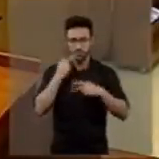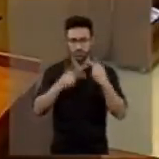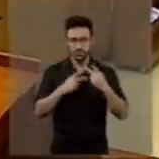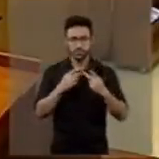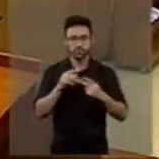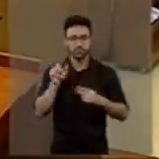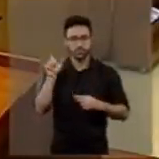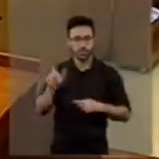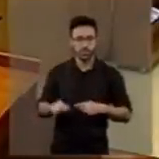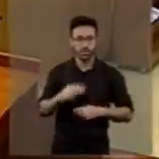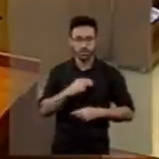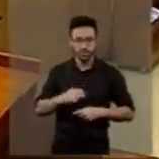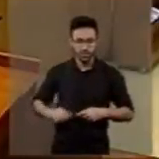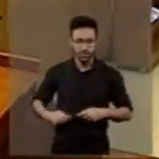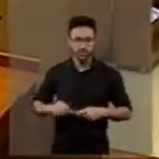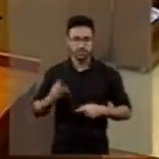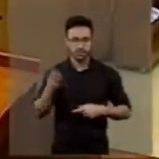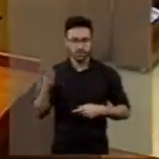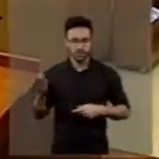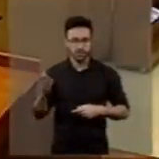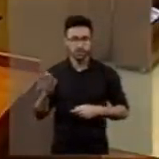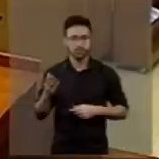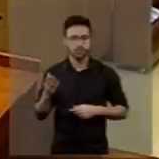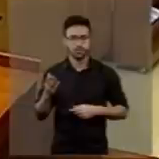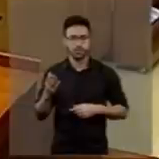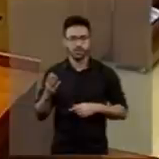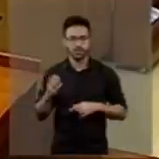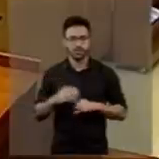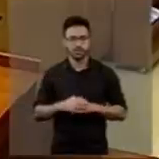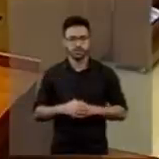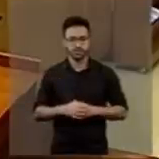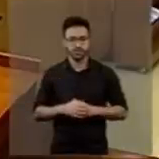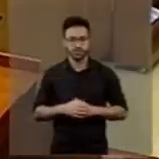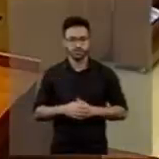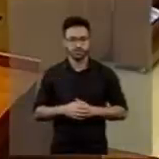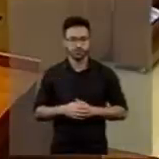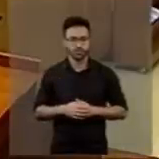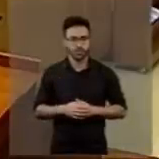ministra Rosa possa levar em conta, se parecer bem.